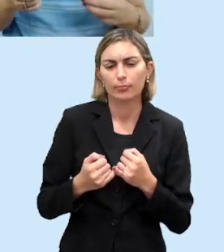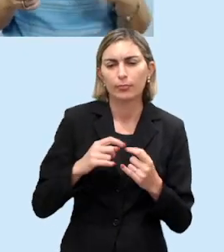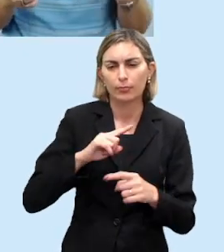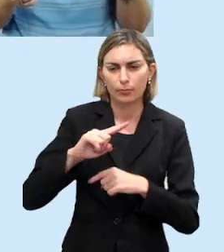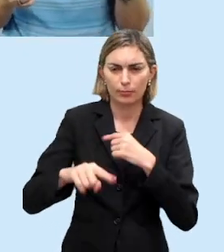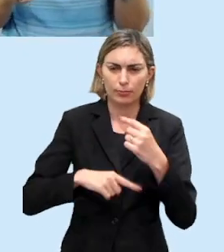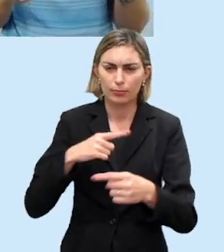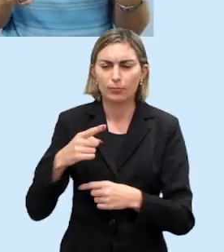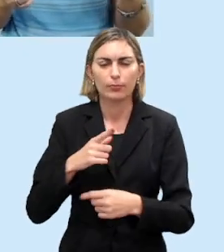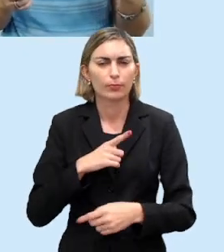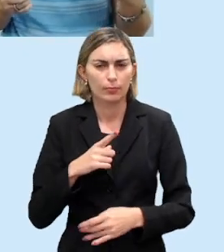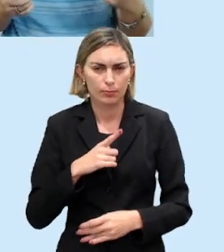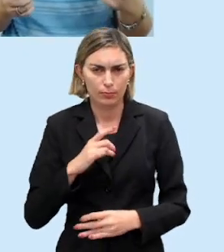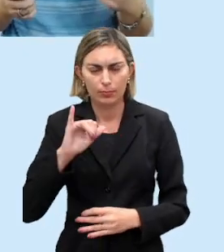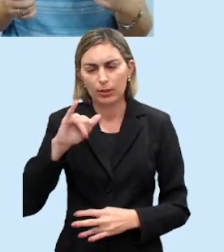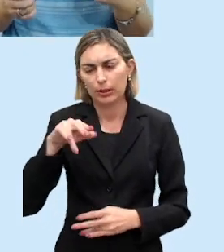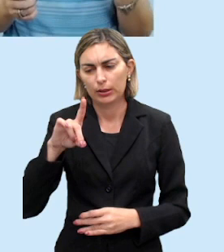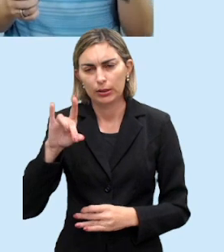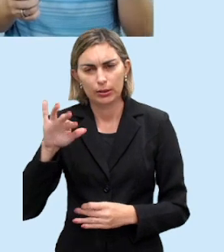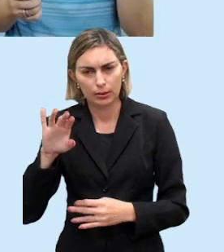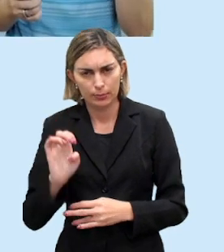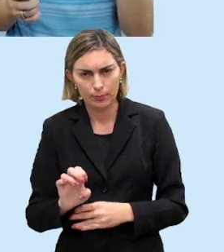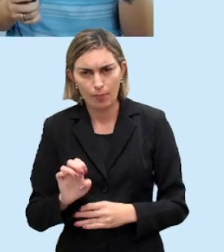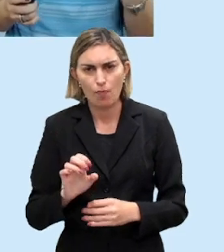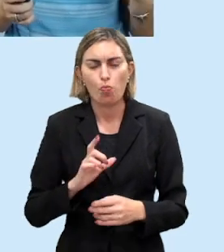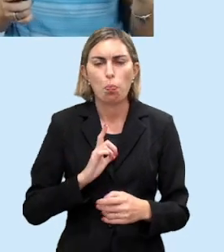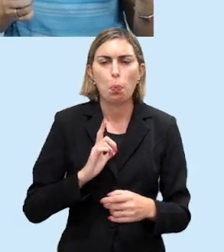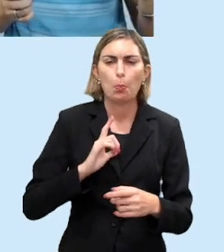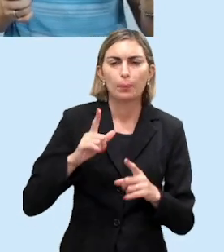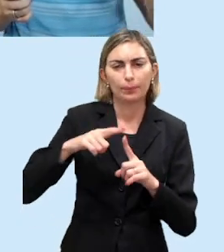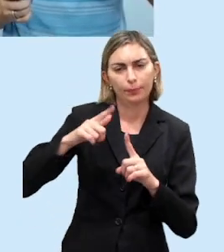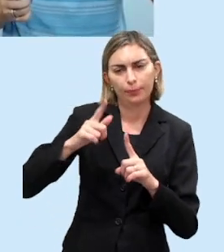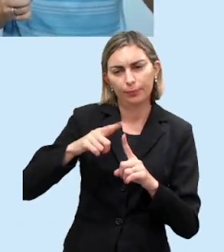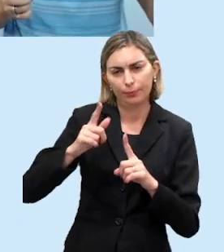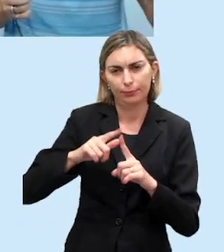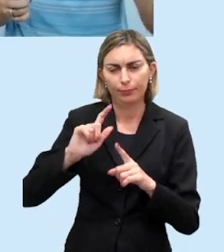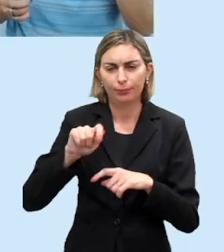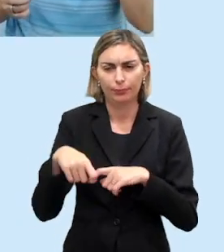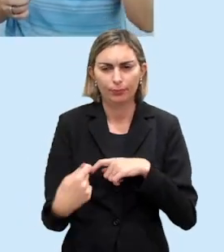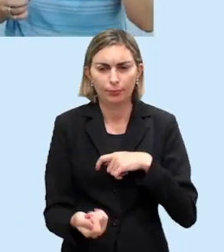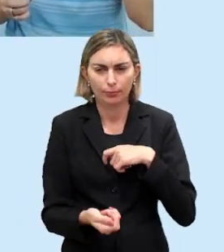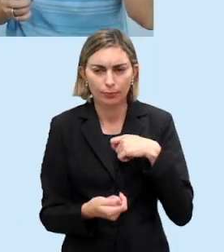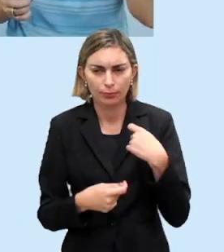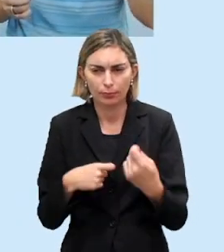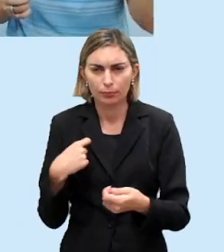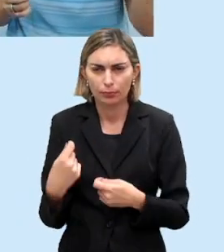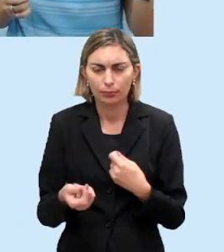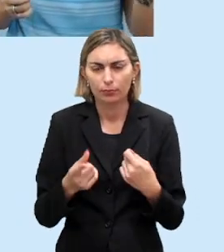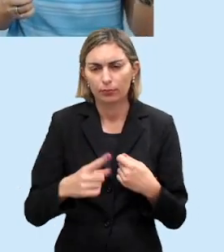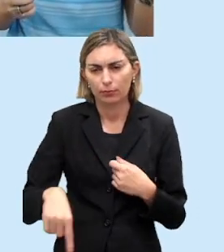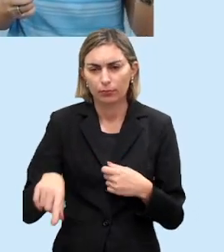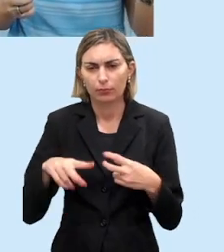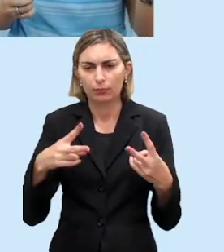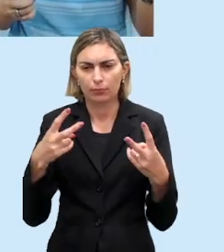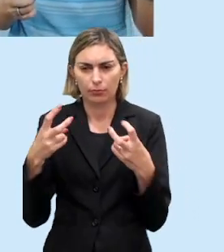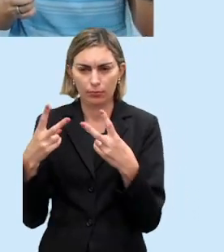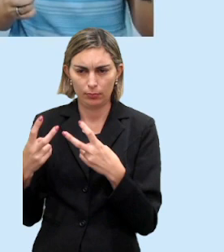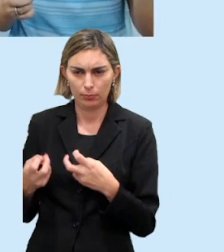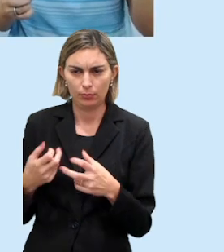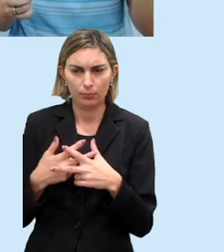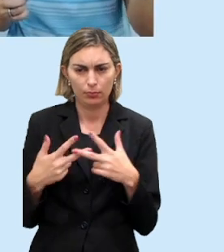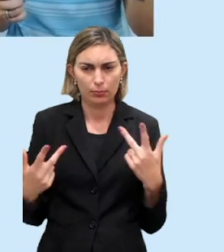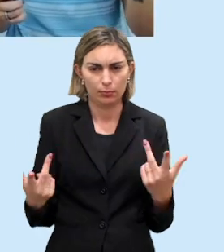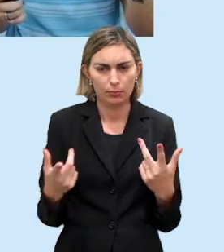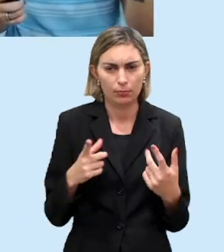gente tem um índice, não é? O índice é aquele tipo de signo que a gente percebe algo e é